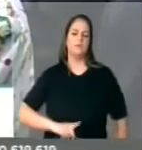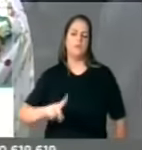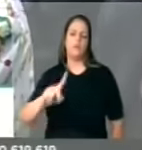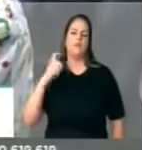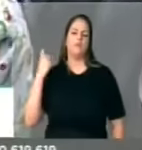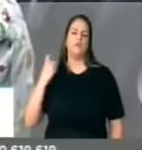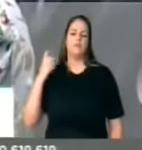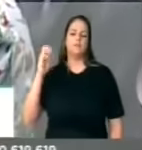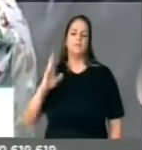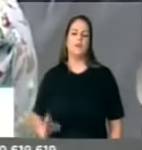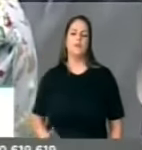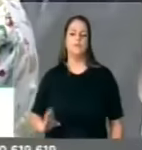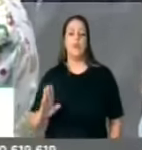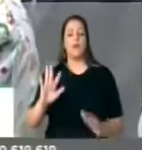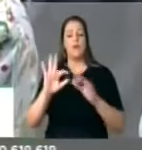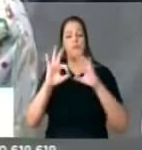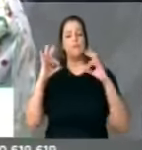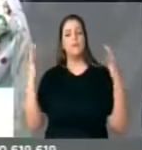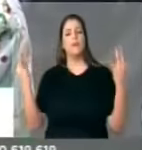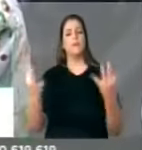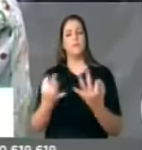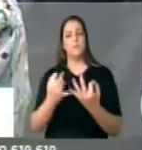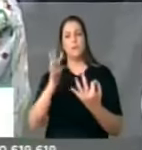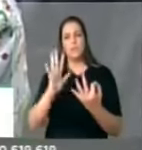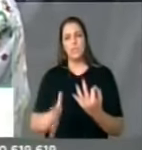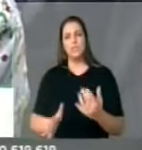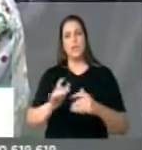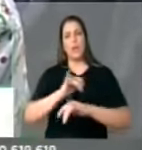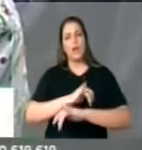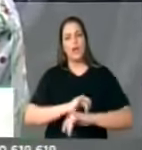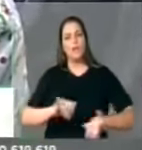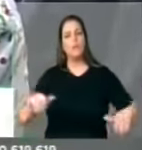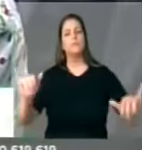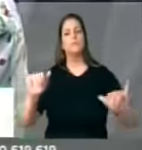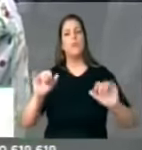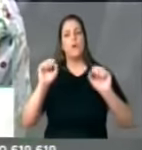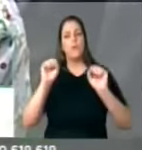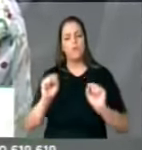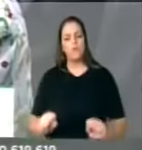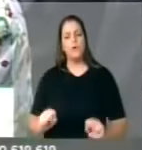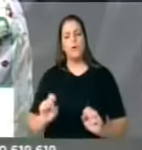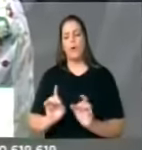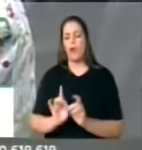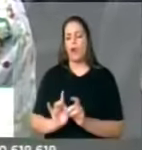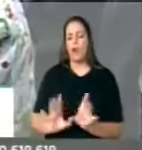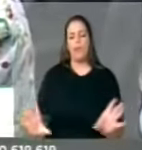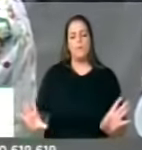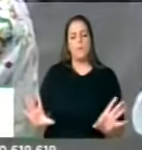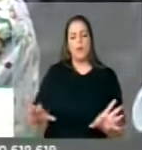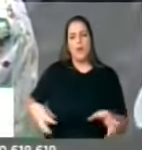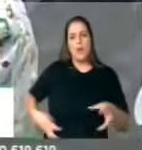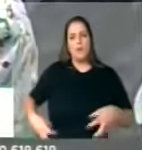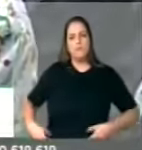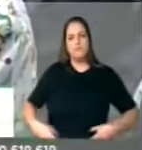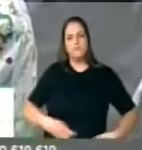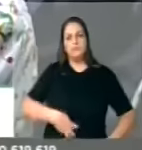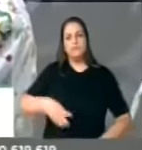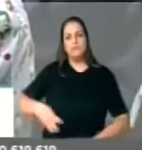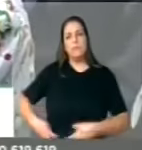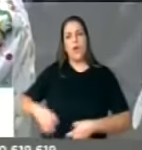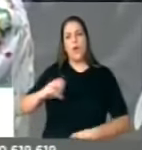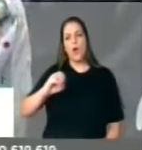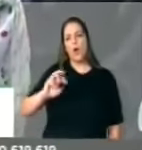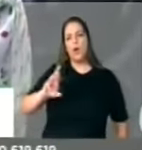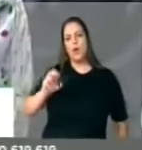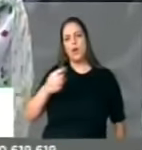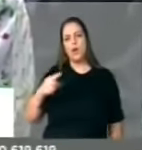comunica que já está liberando a doação de órgãos para mais uma vez